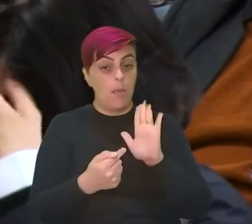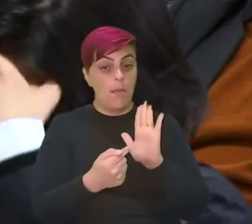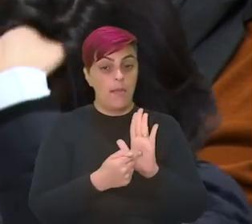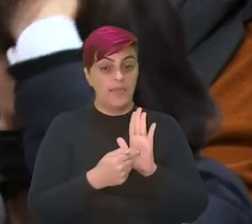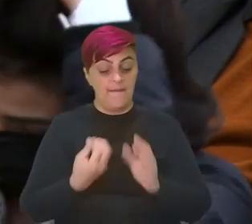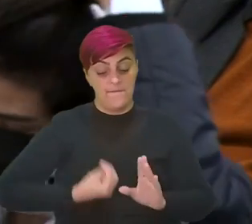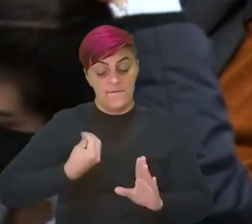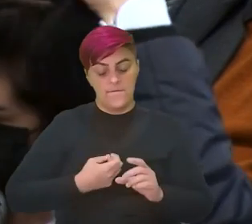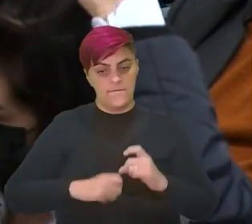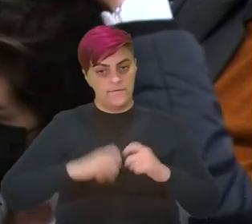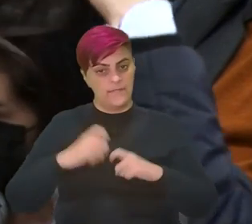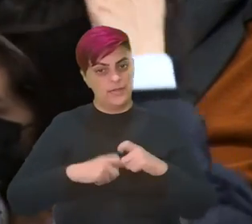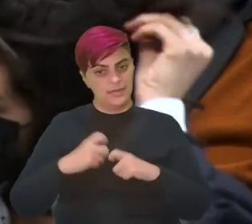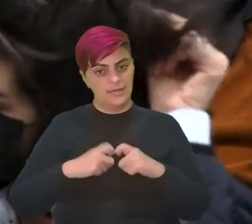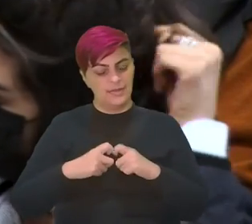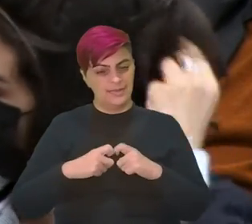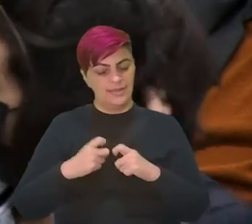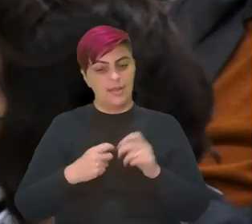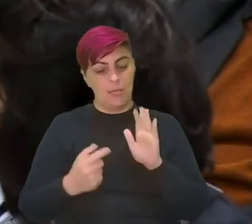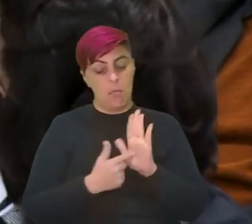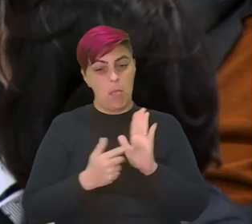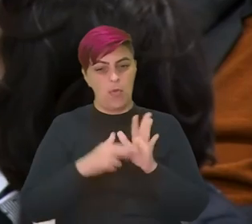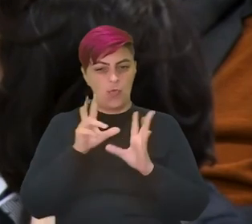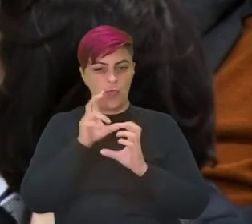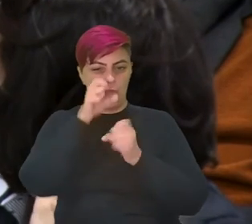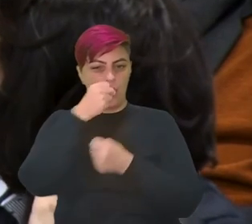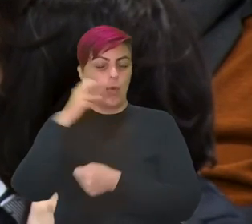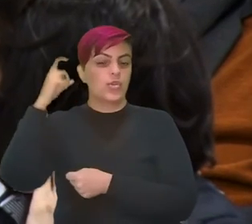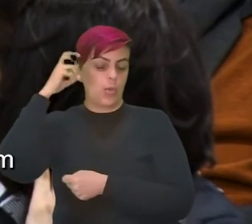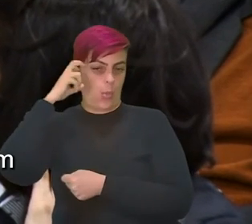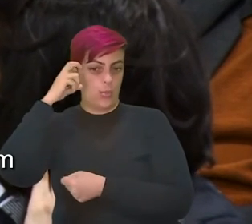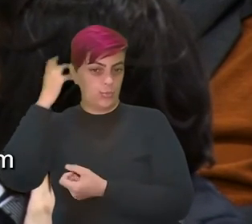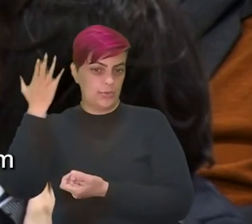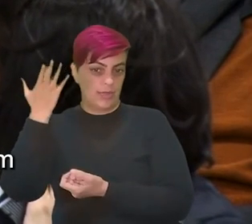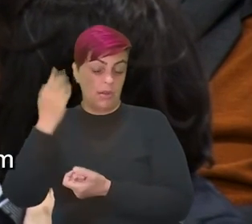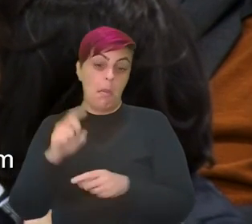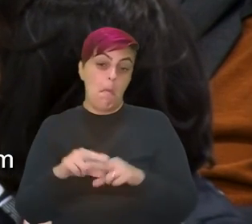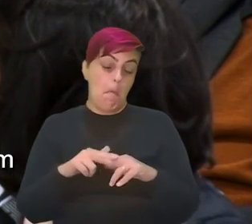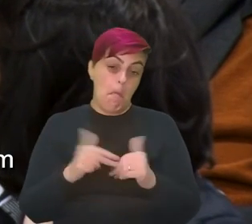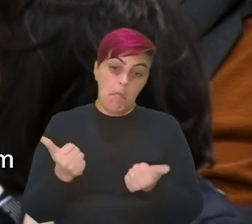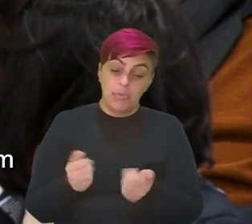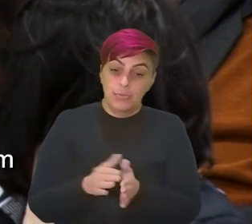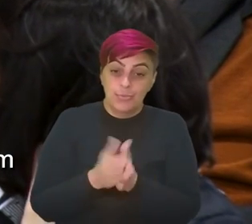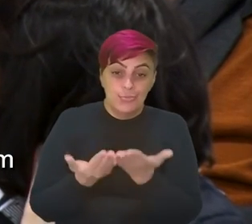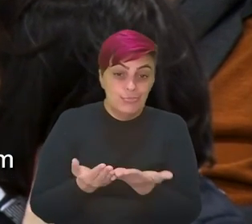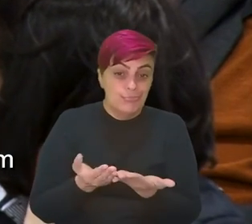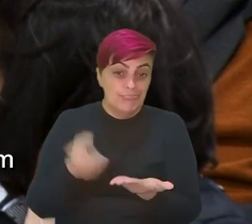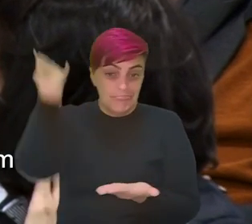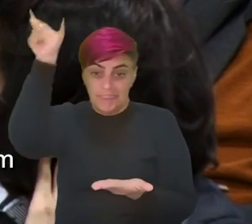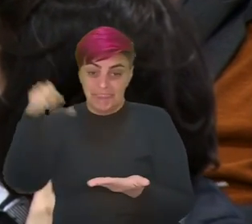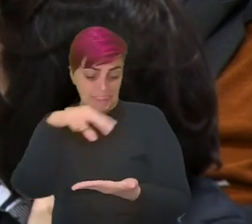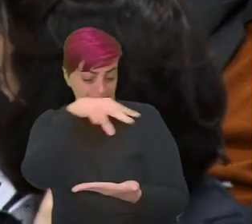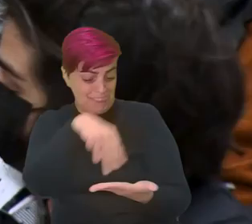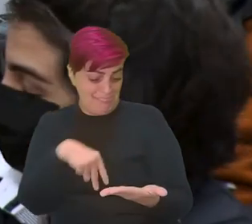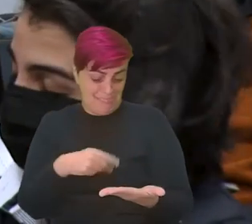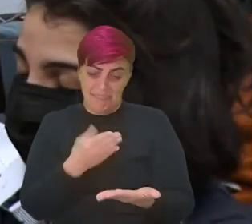cultural, sociológica, né? Por isso, uma certa decepção dos alunos que tiram o livro da biblioteca, A Vida Sexual do Selvagem, que não encontram nada do que eles buscam